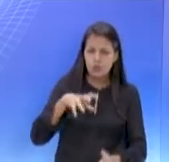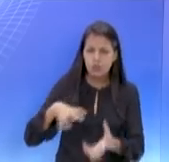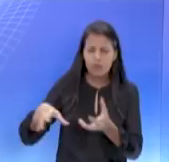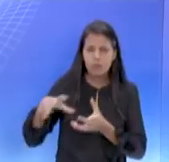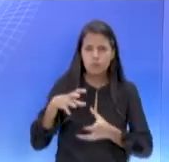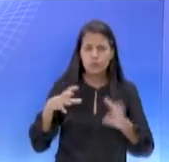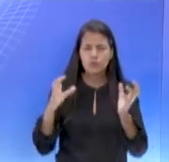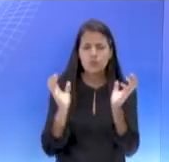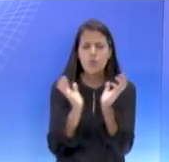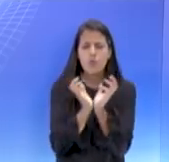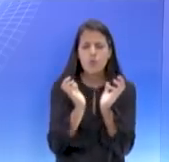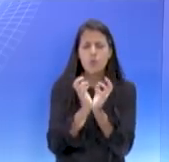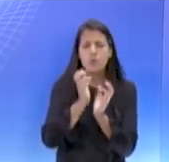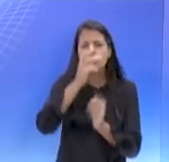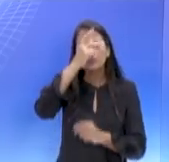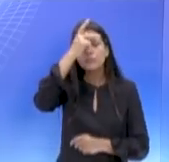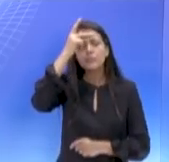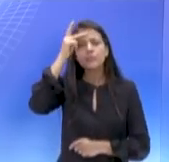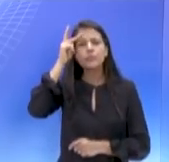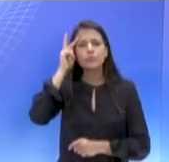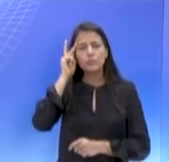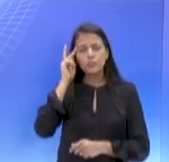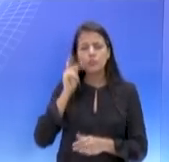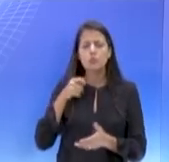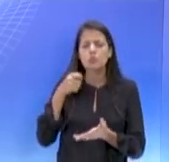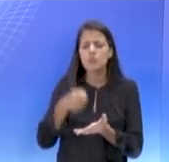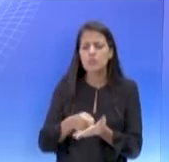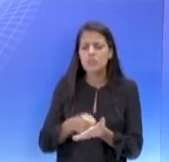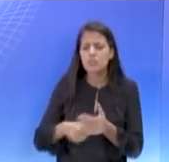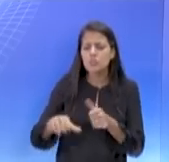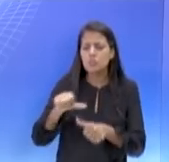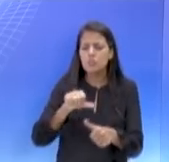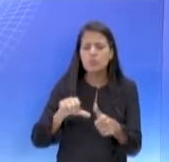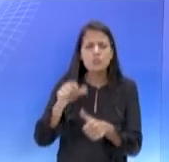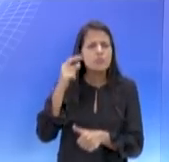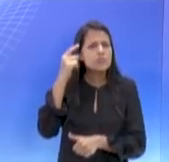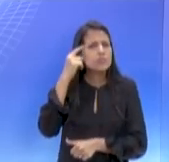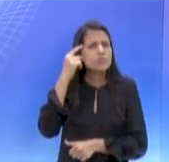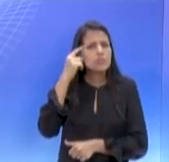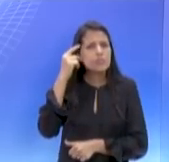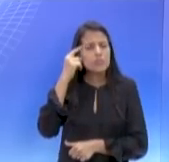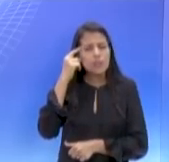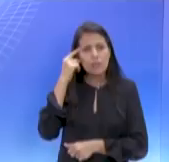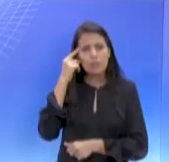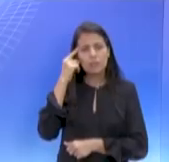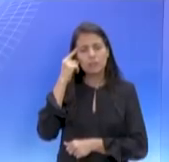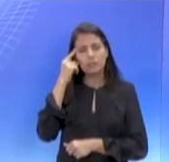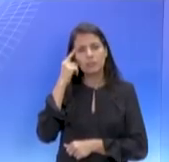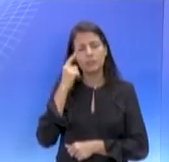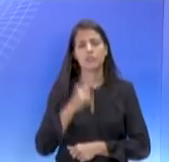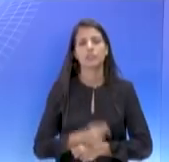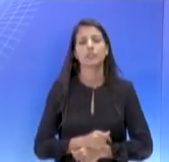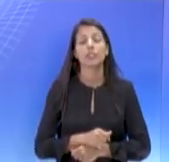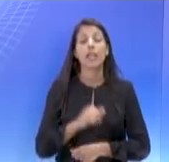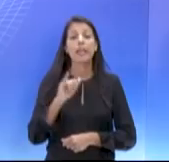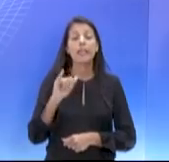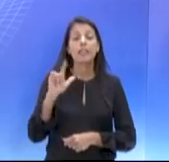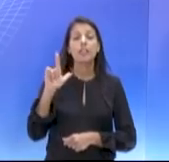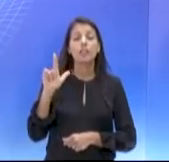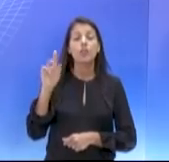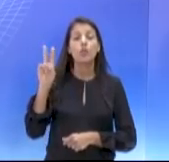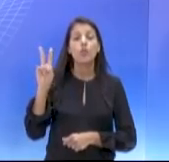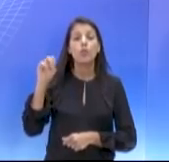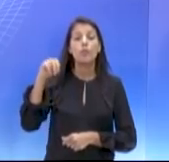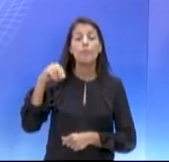sido preparada por uma mudança no plano das ideias e das mentalidades. 2 pontos, o iluminismo. Olha só,